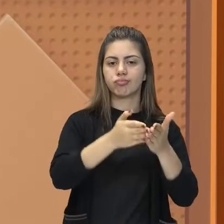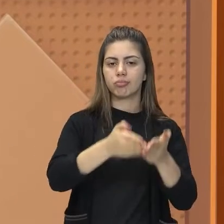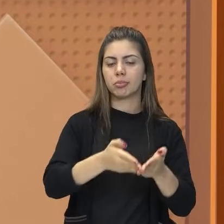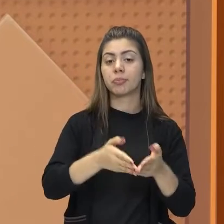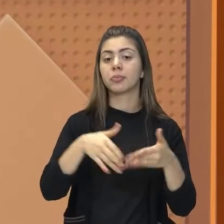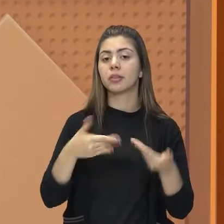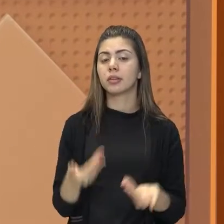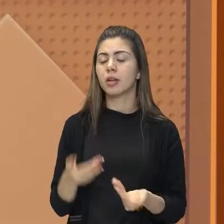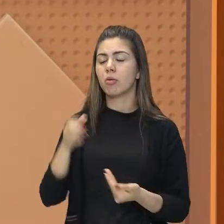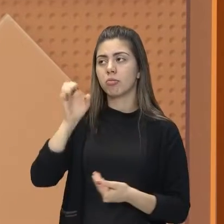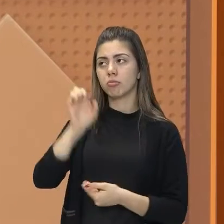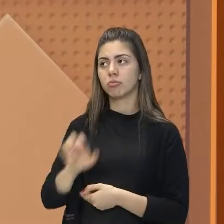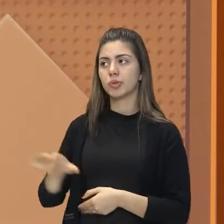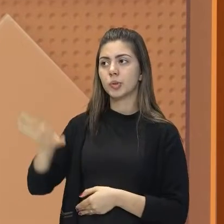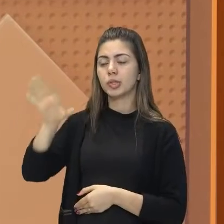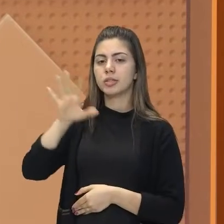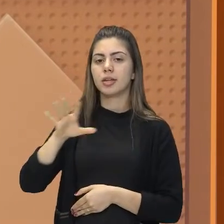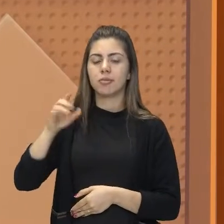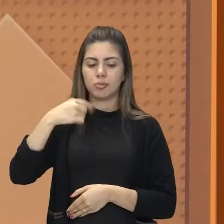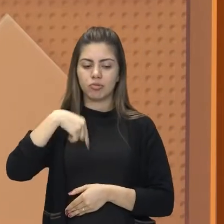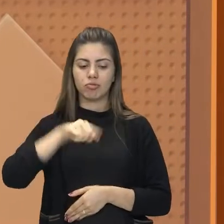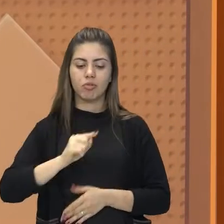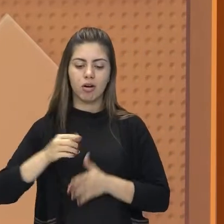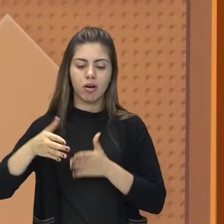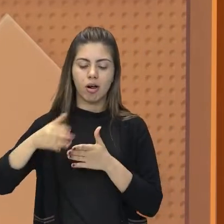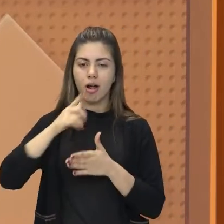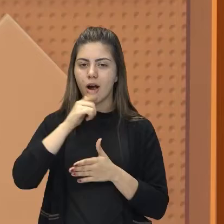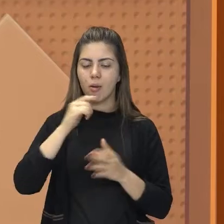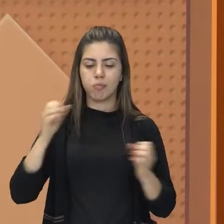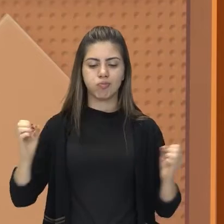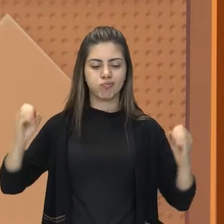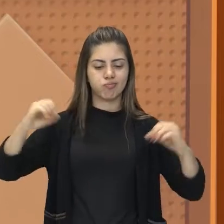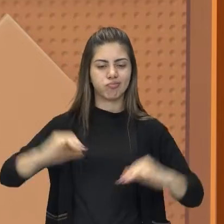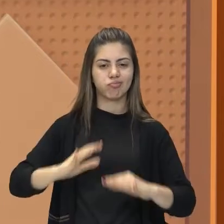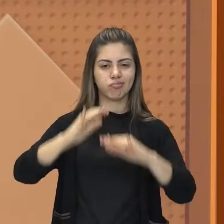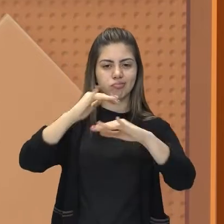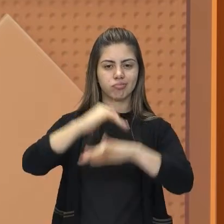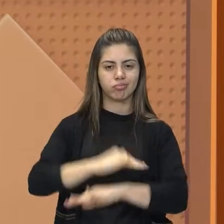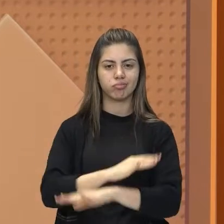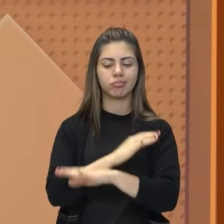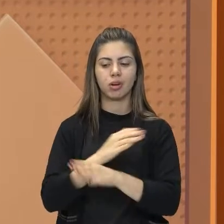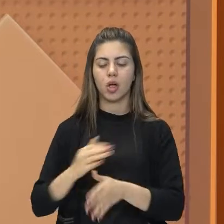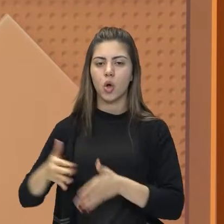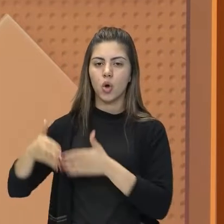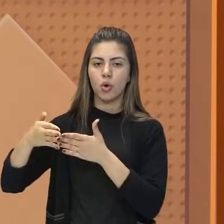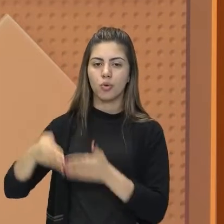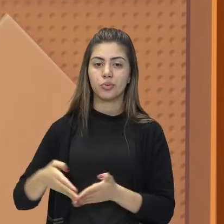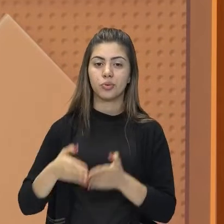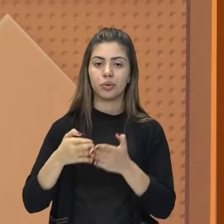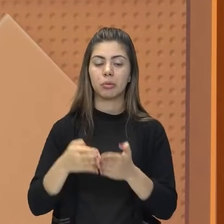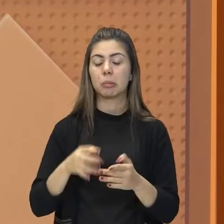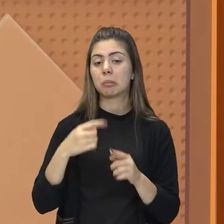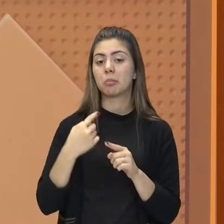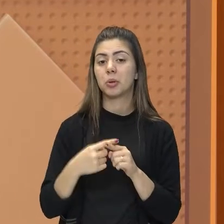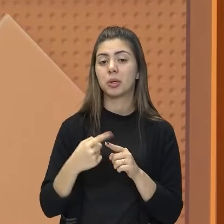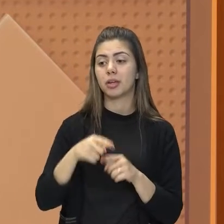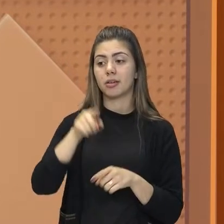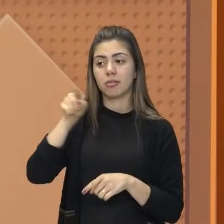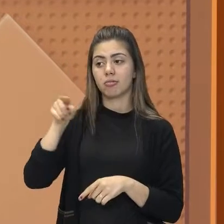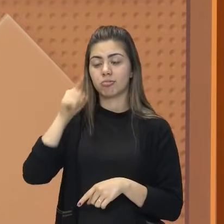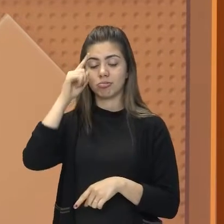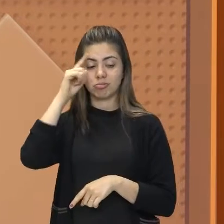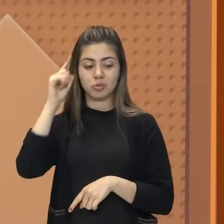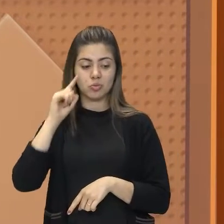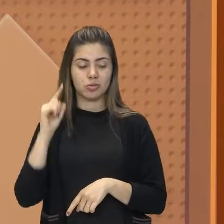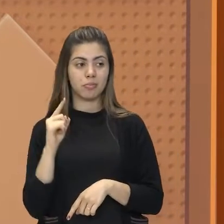se lançar ao mar, se lançar ao oceano, que era uma empreitada ainda desconhecida por eles. Mas